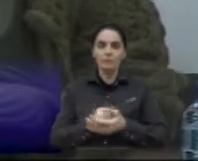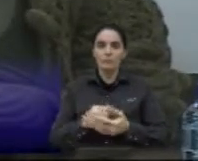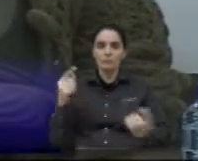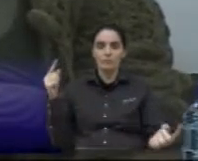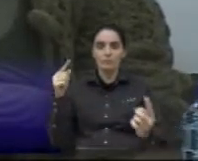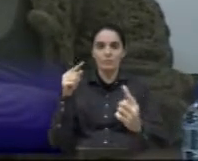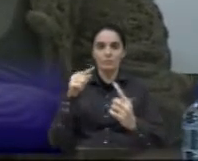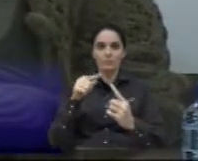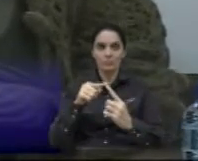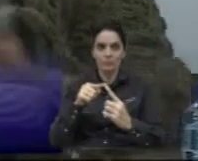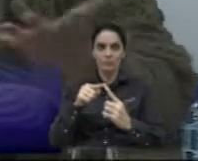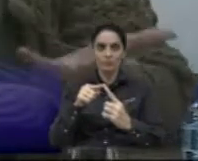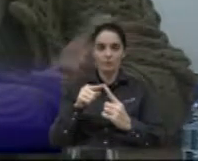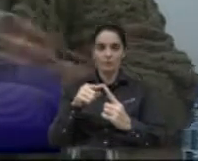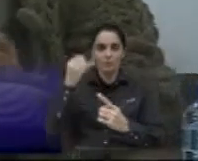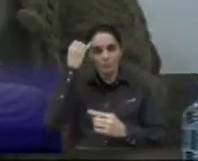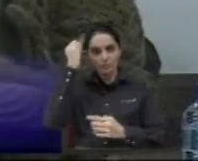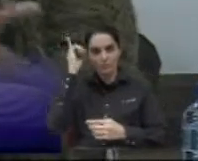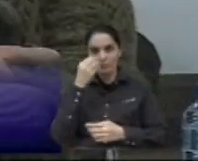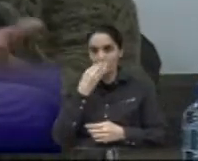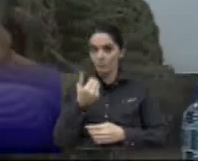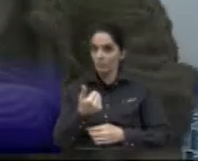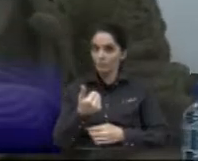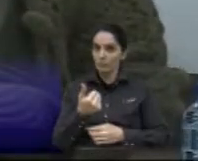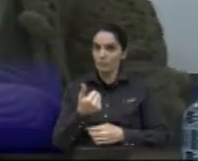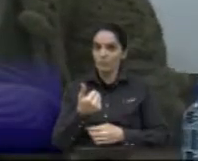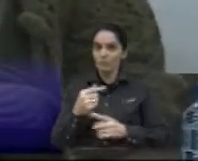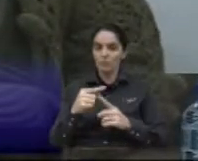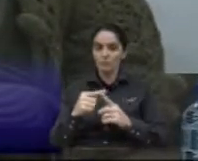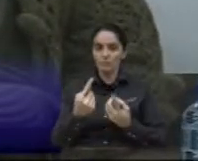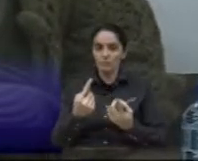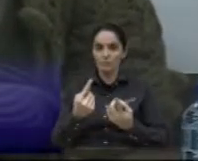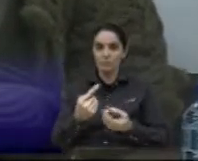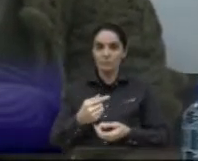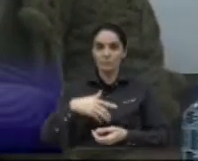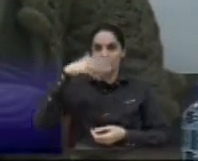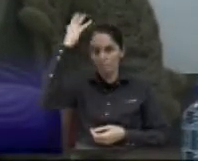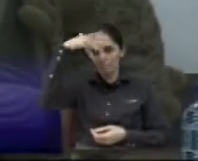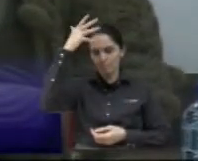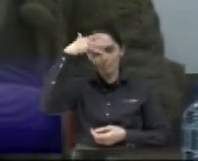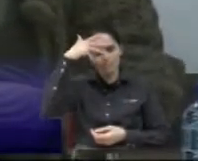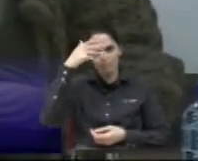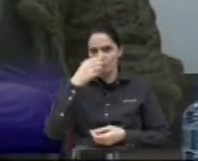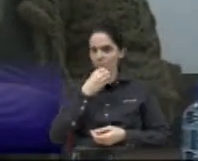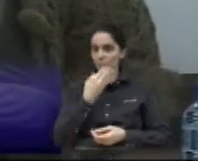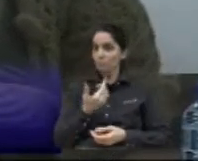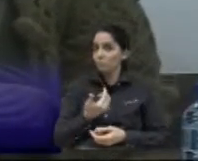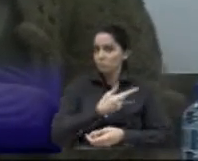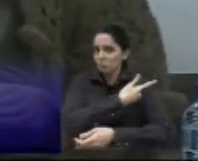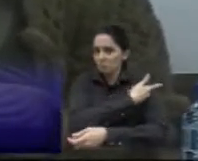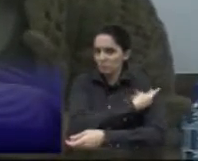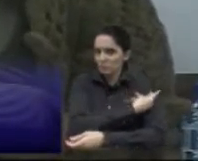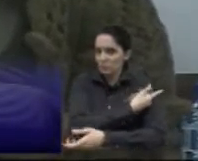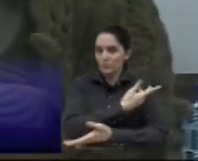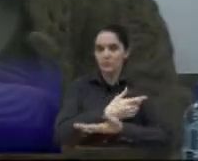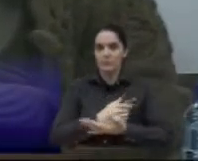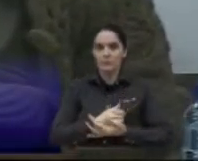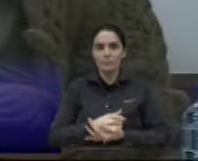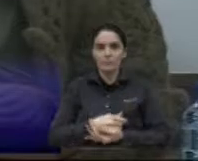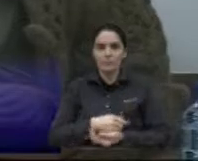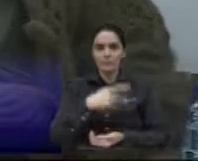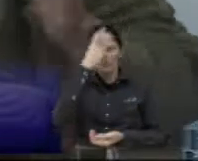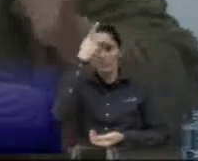verdade, uma ideia muito boa, mas, no meu ponto de vista, impraticável, que se vacinassem as pessoas acima